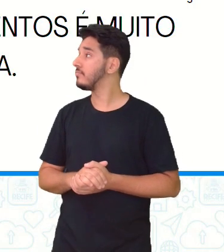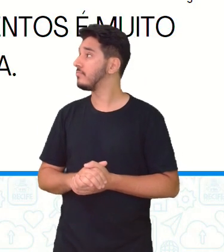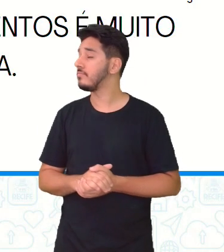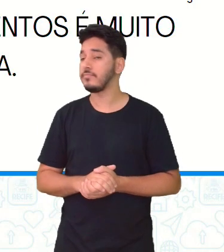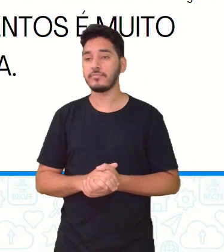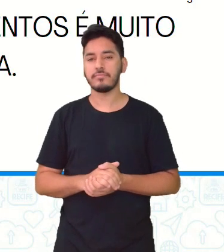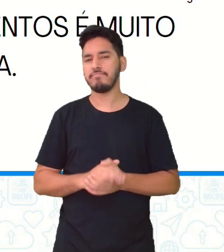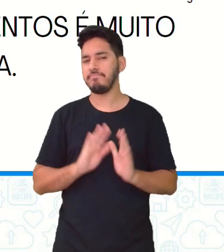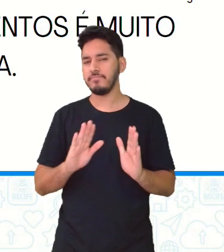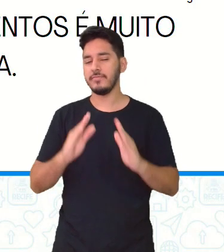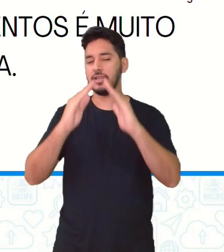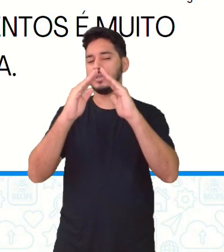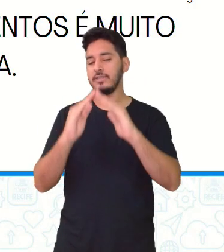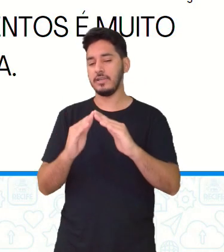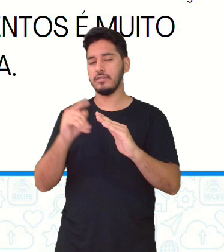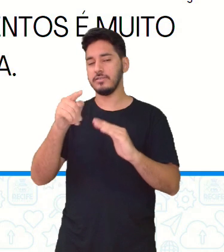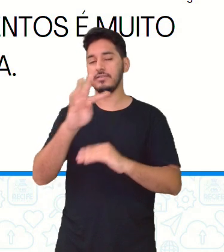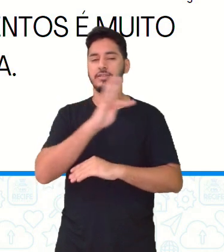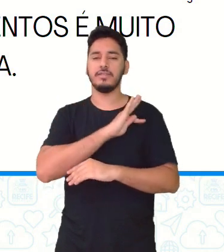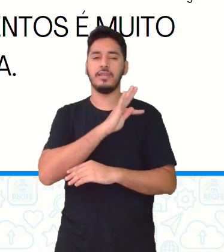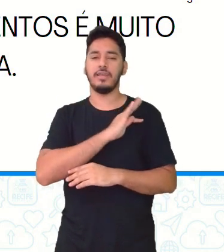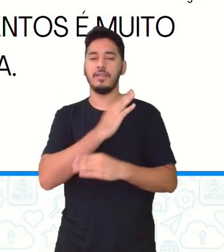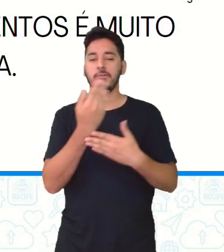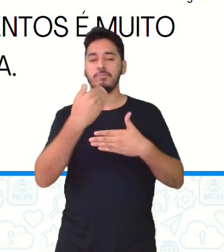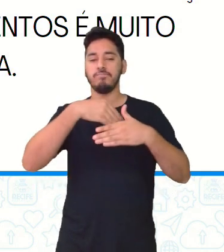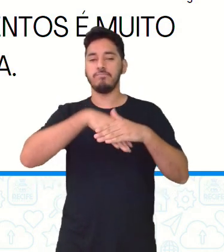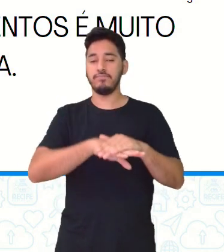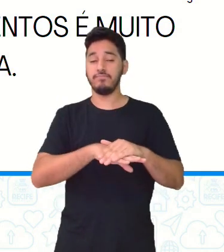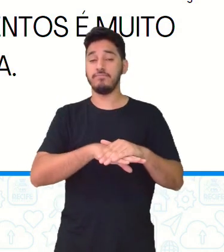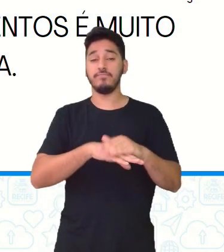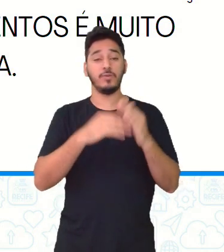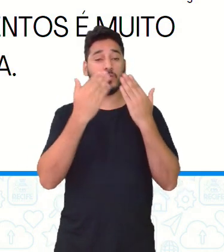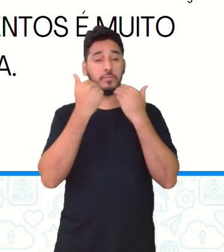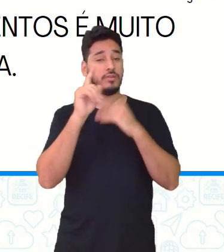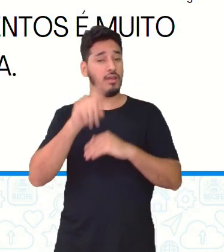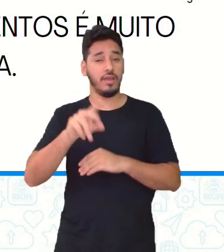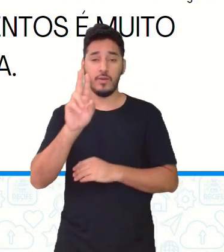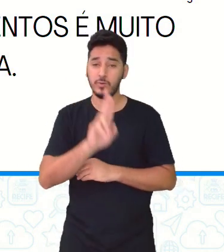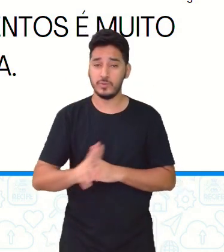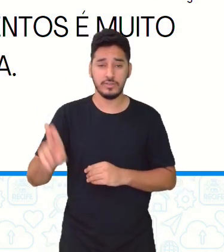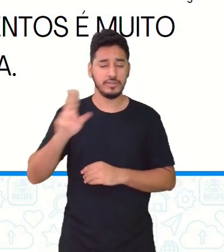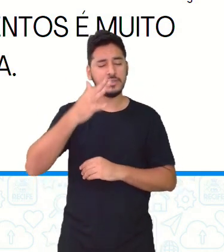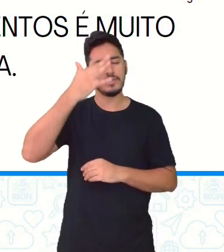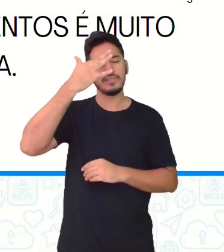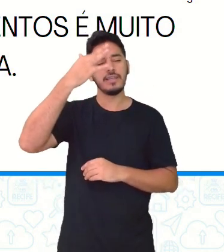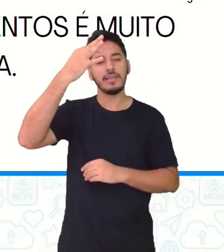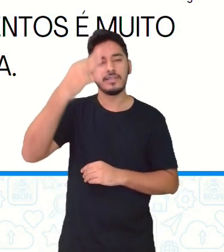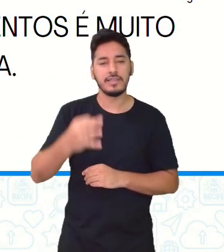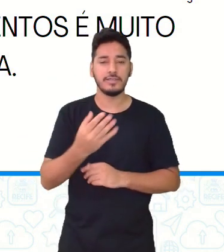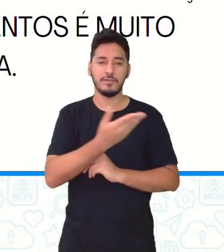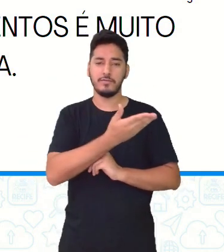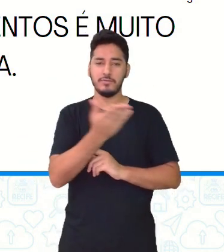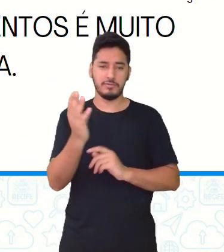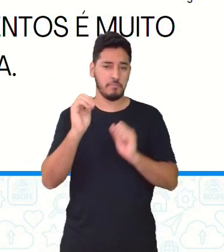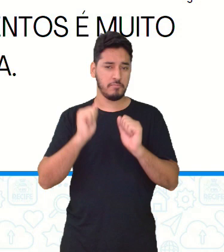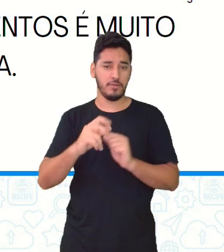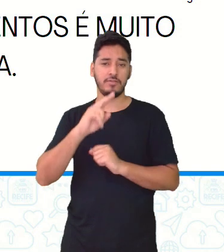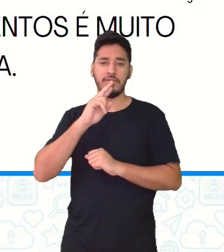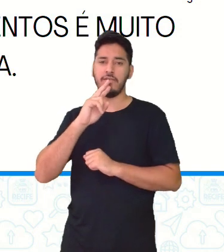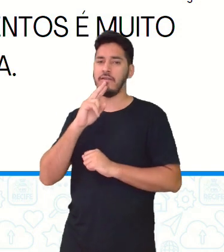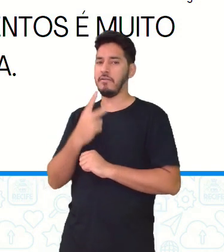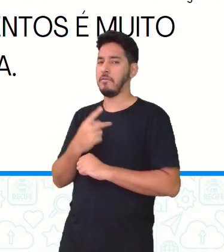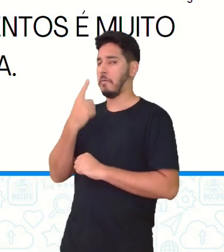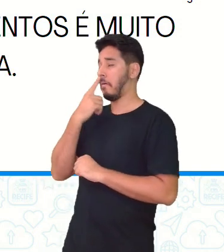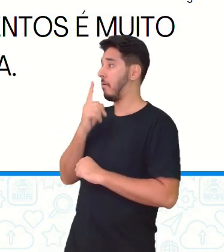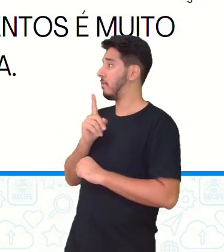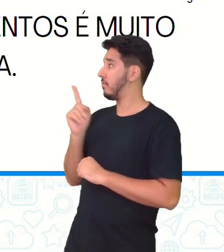Nas residências, essa técnica de conservação de alimento é muito utilizada. Eu tenho certeza que vocês podem reconhecer aí nessa